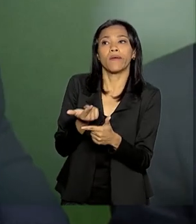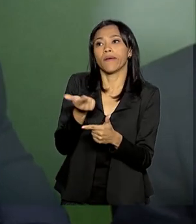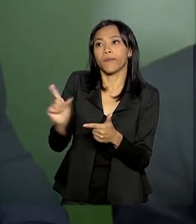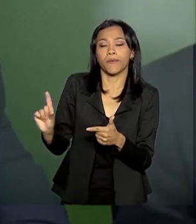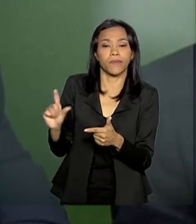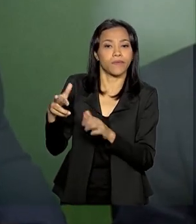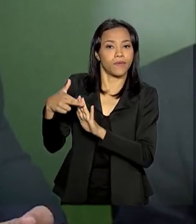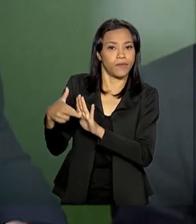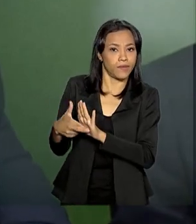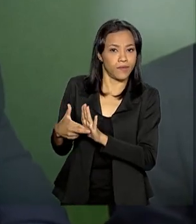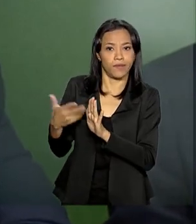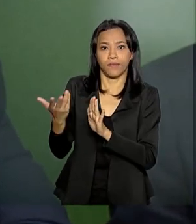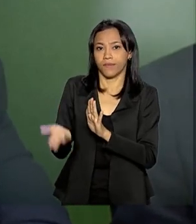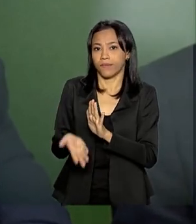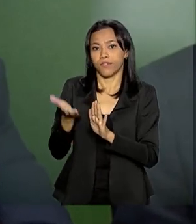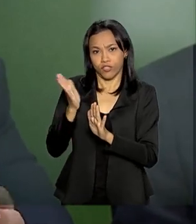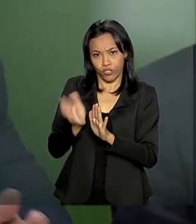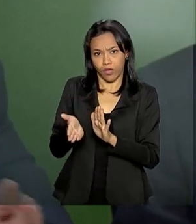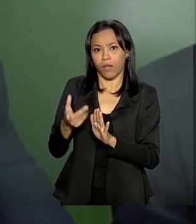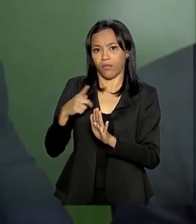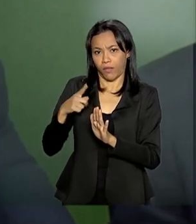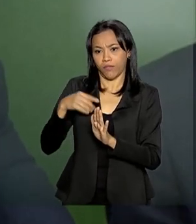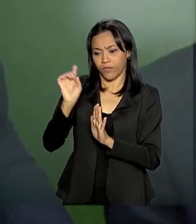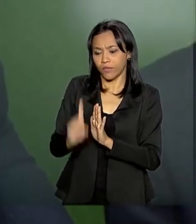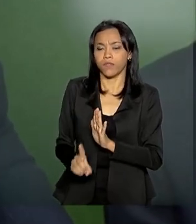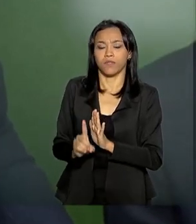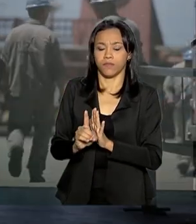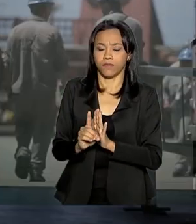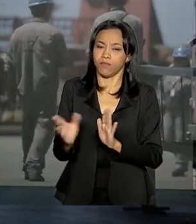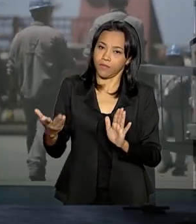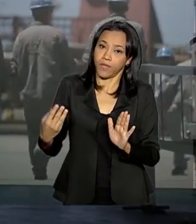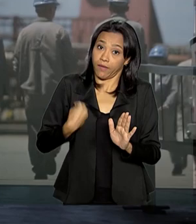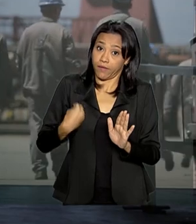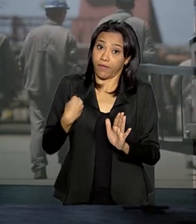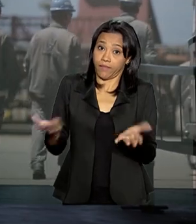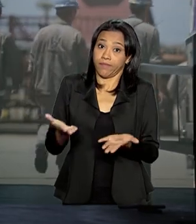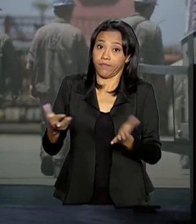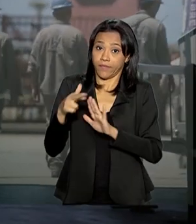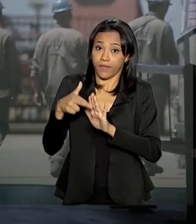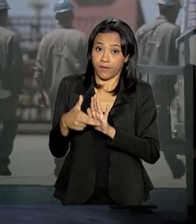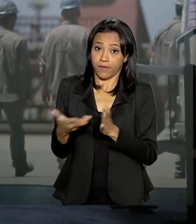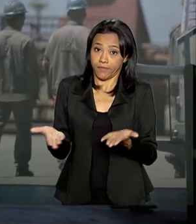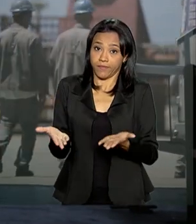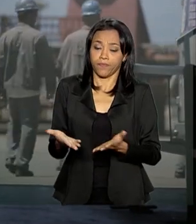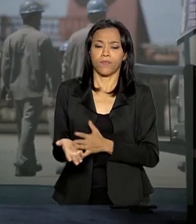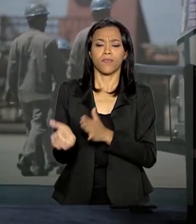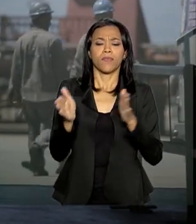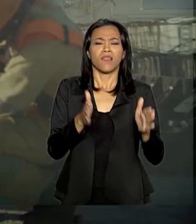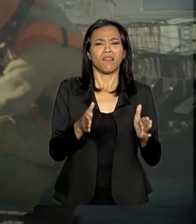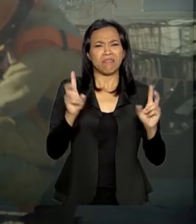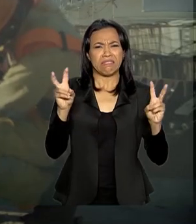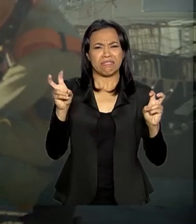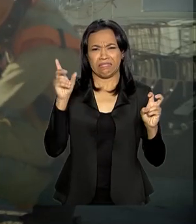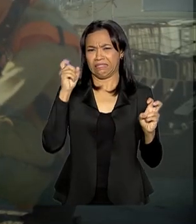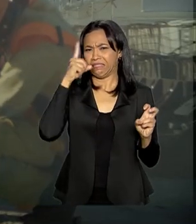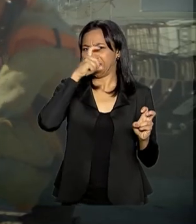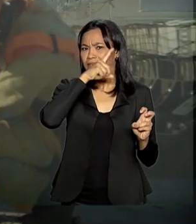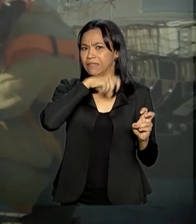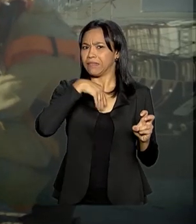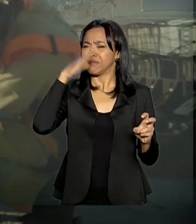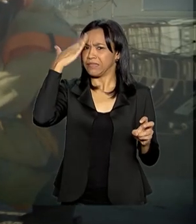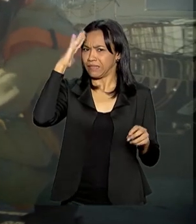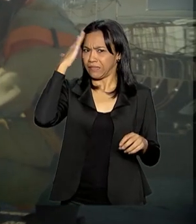já obteve o direito pelas regras atuais. O assunto pode ser até difícil de entender, mas a nova